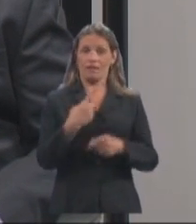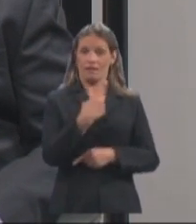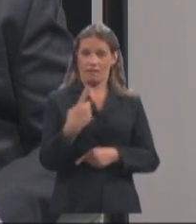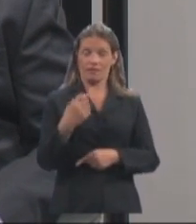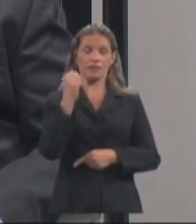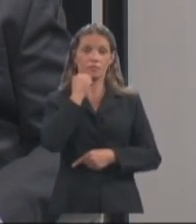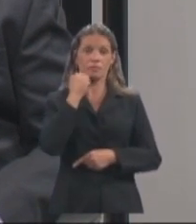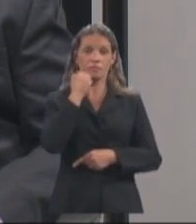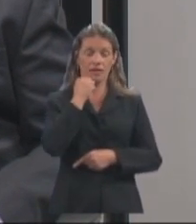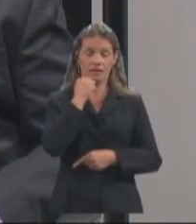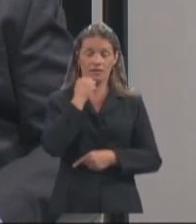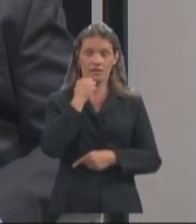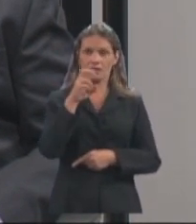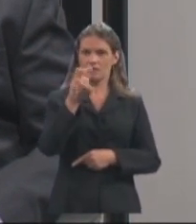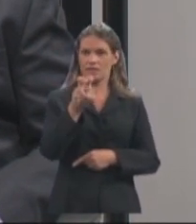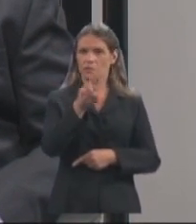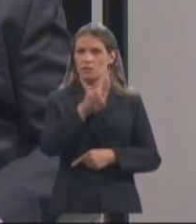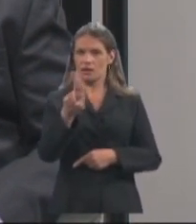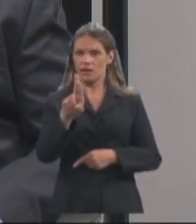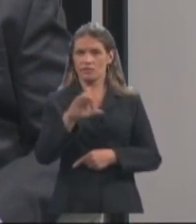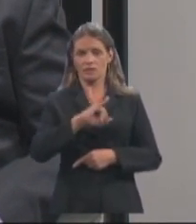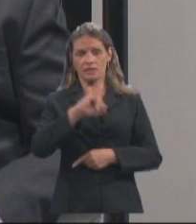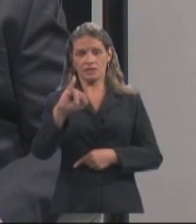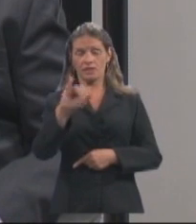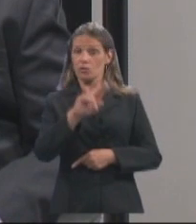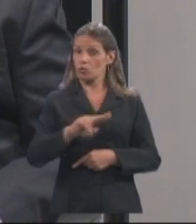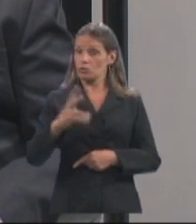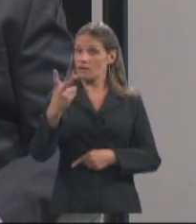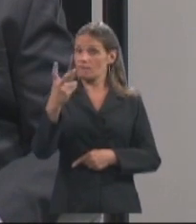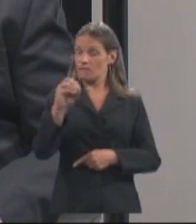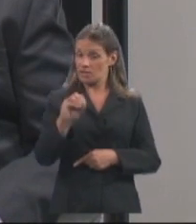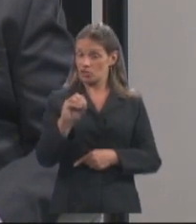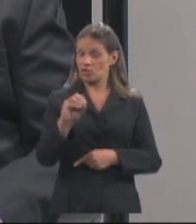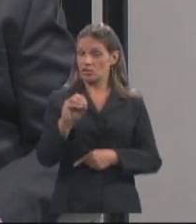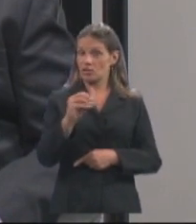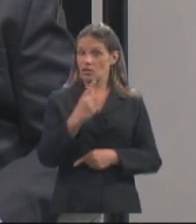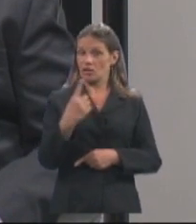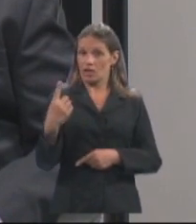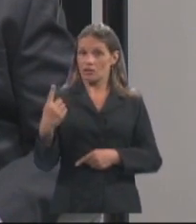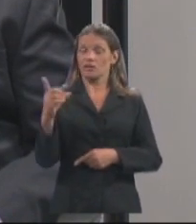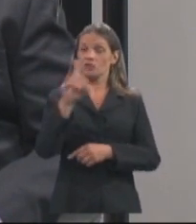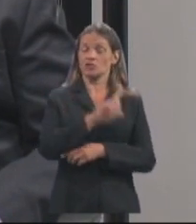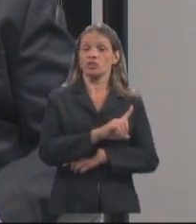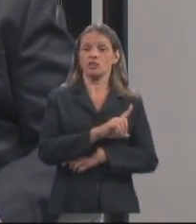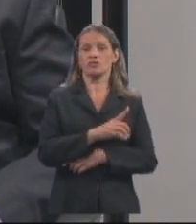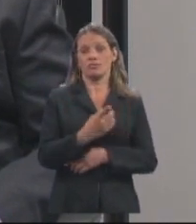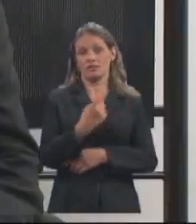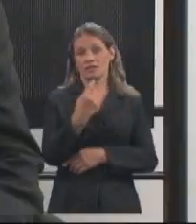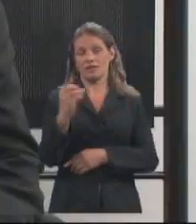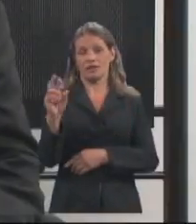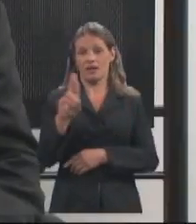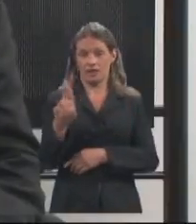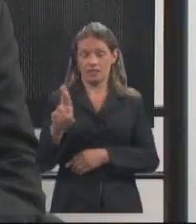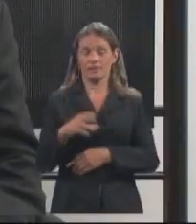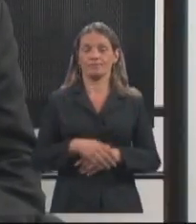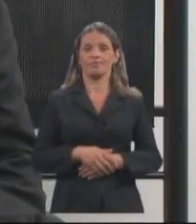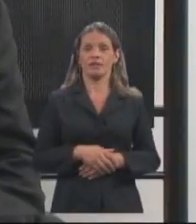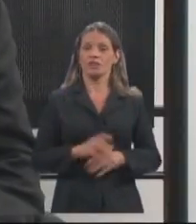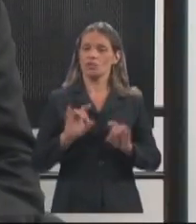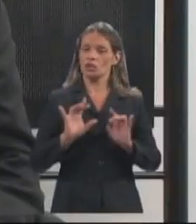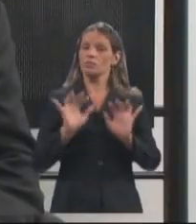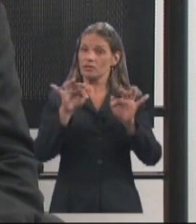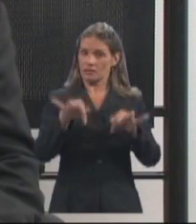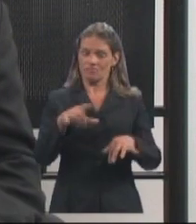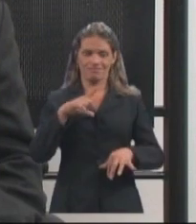r$ 5 Mas eles usam 20 pedras por dia então tem um custo muito alto e pra gente encerrar Doutor assim tem a questão das